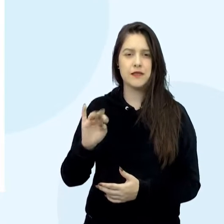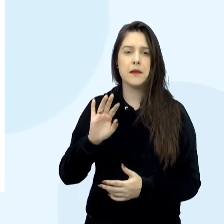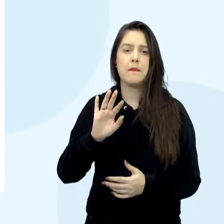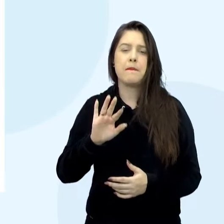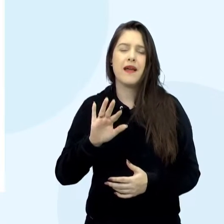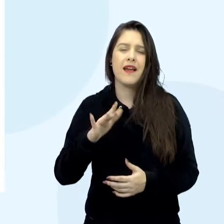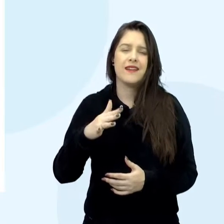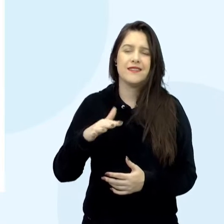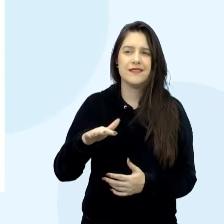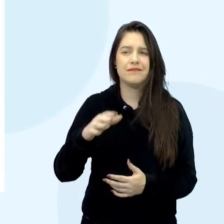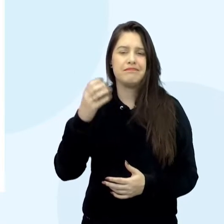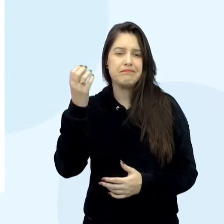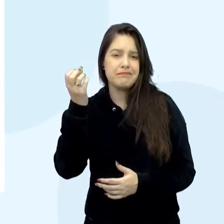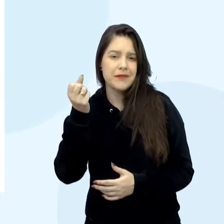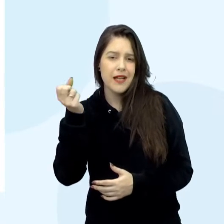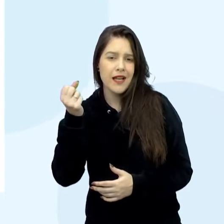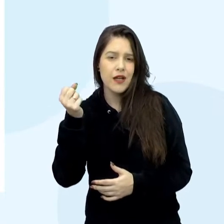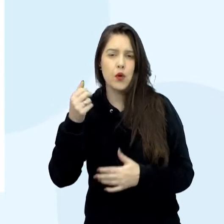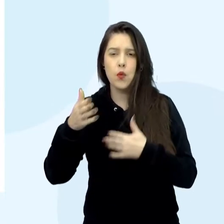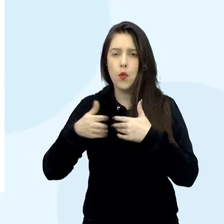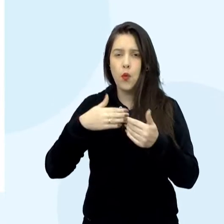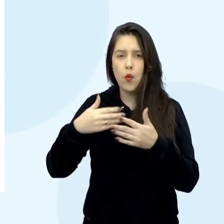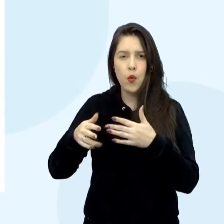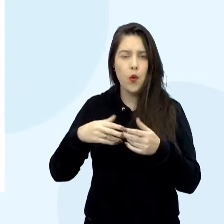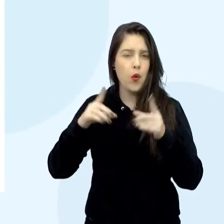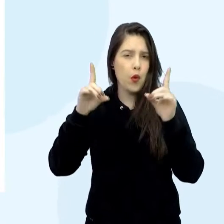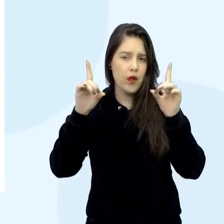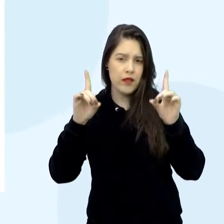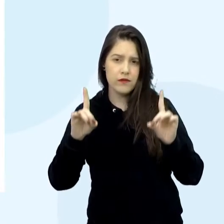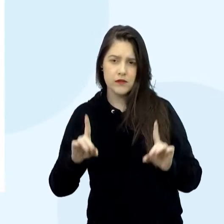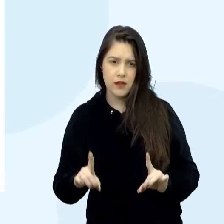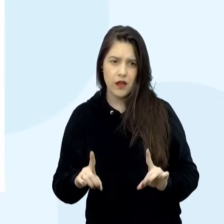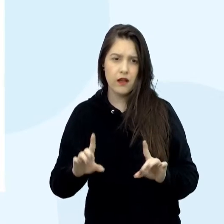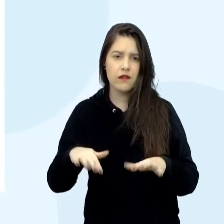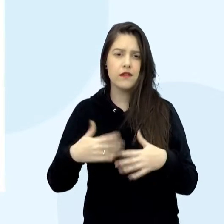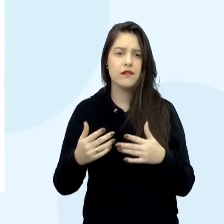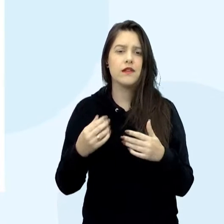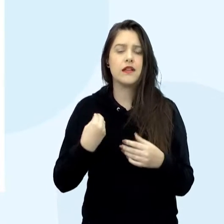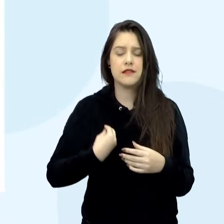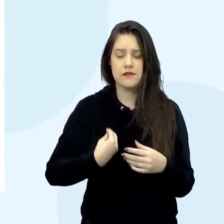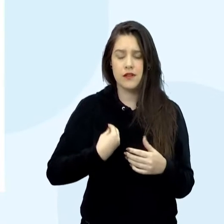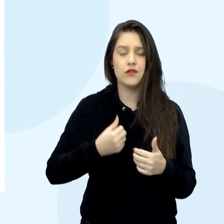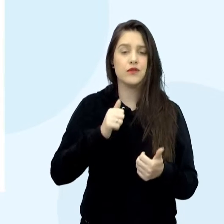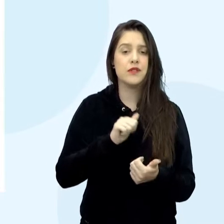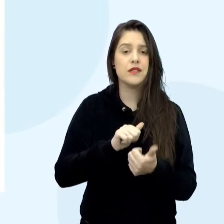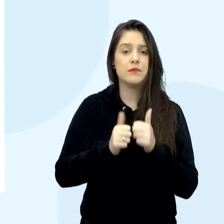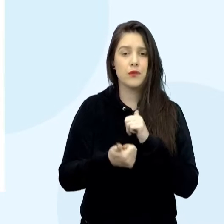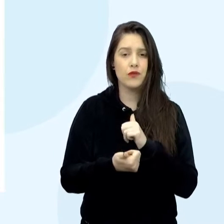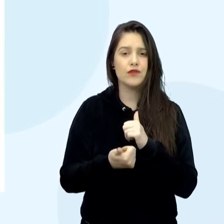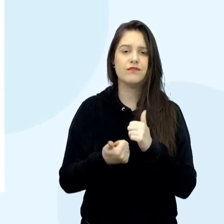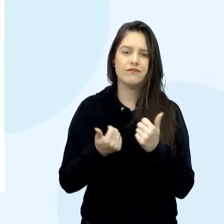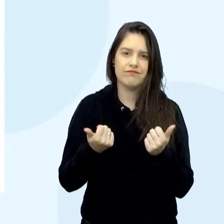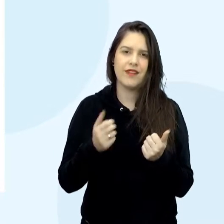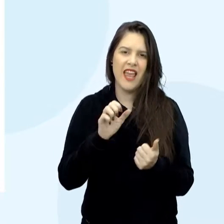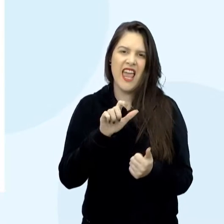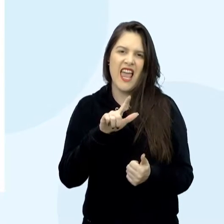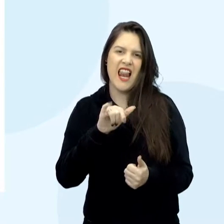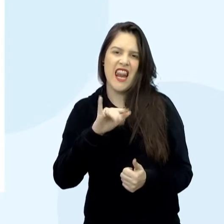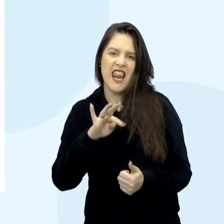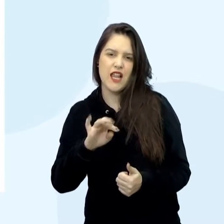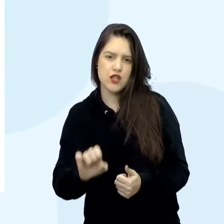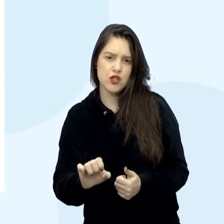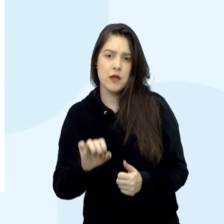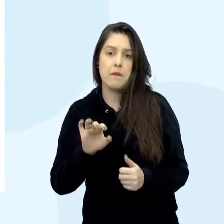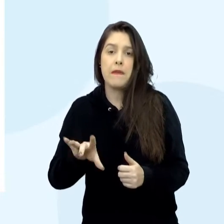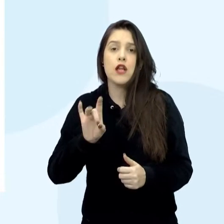majoritariamente brancos, sem qualquer tipo de deficiência e que estejam em um esporte considerado de elite.